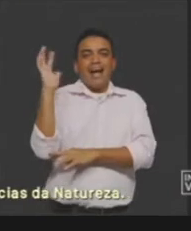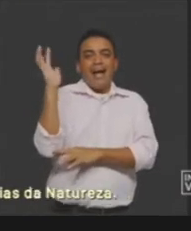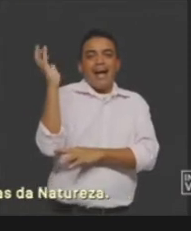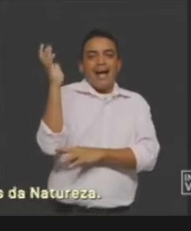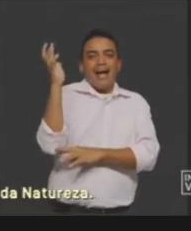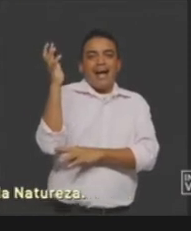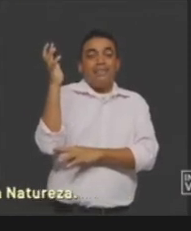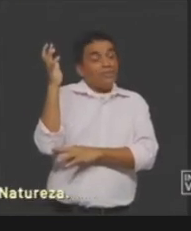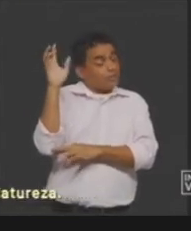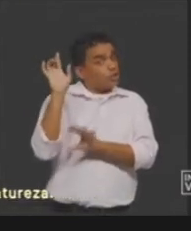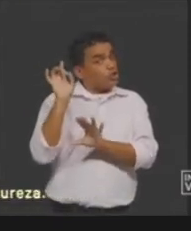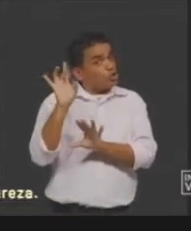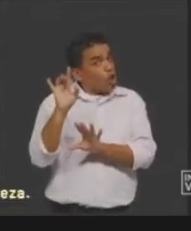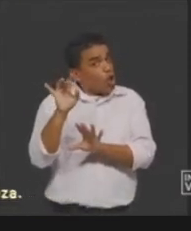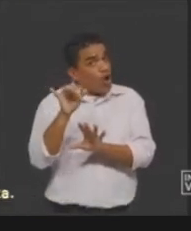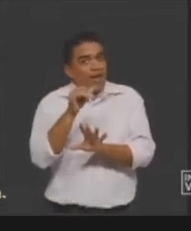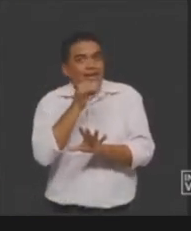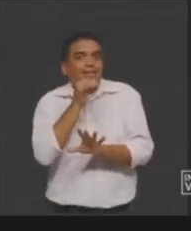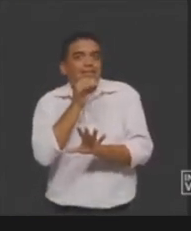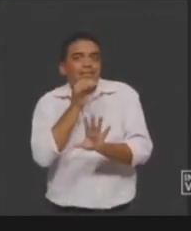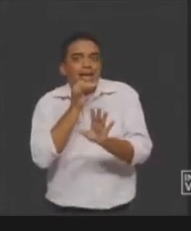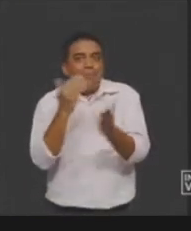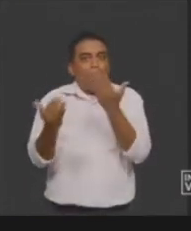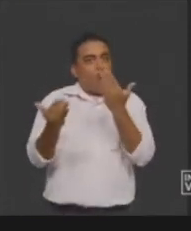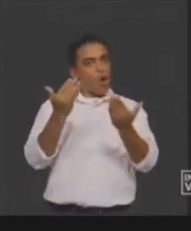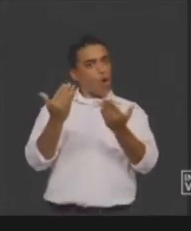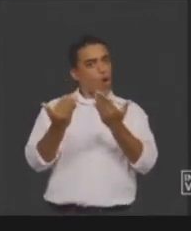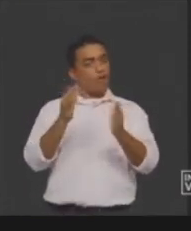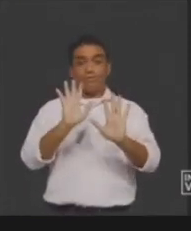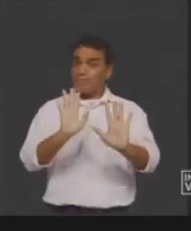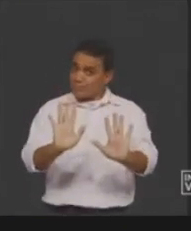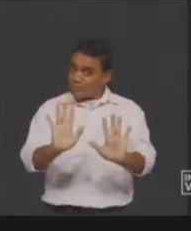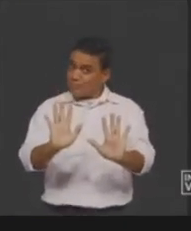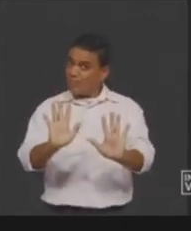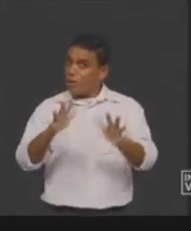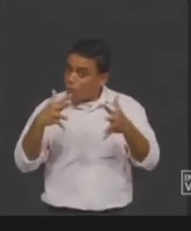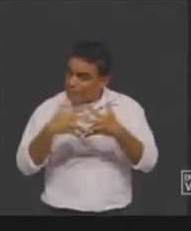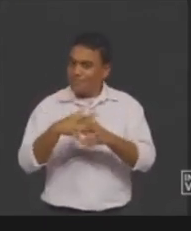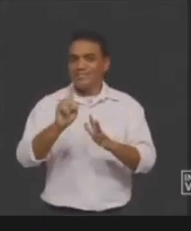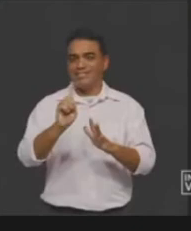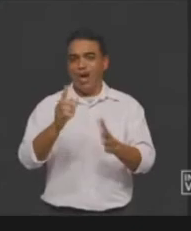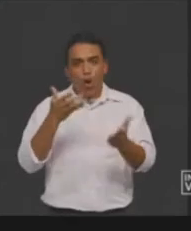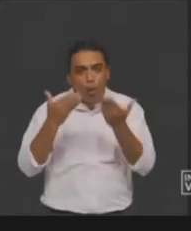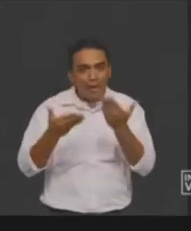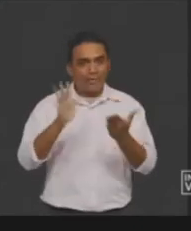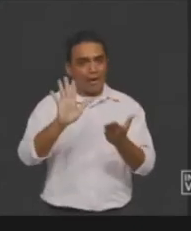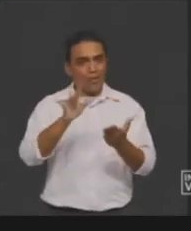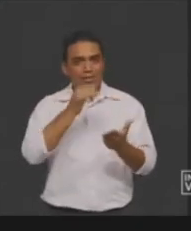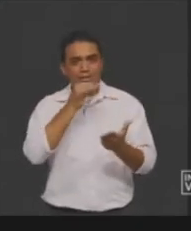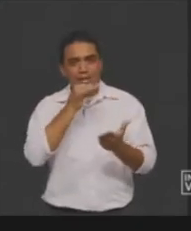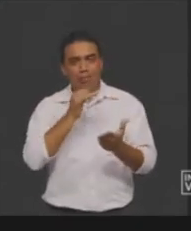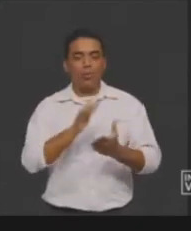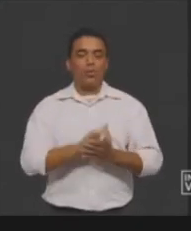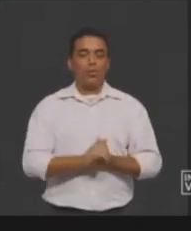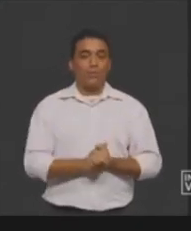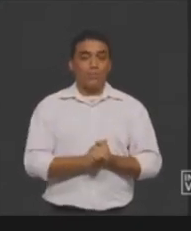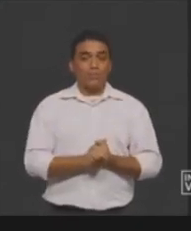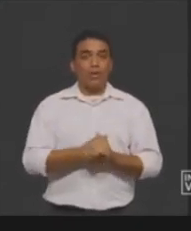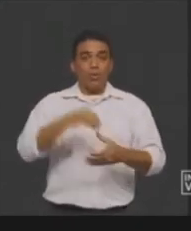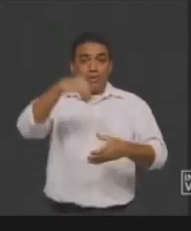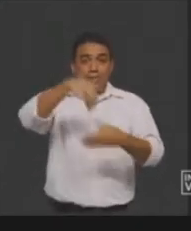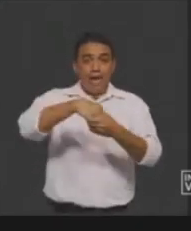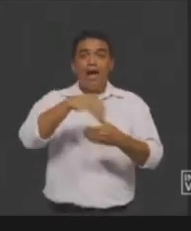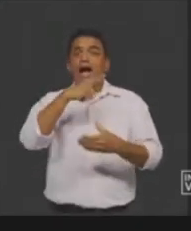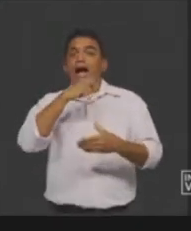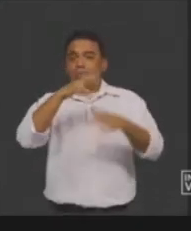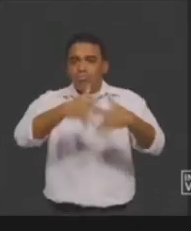Mas, por favor, isso é só uma comparação, só para você pensar como que isso aqui está acontecendo. E esse broto, então, vai gerar um